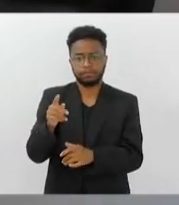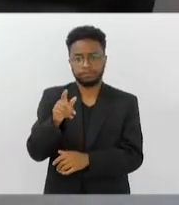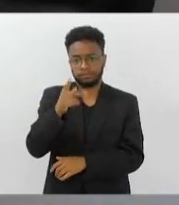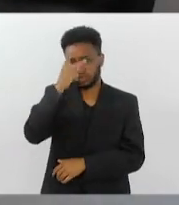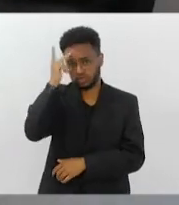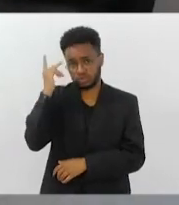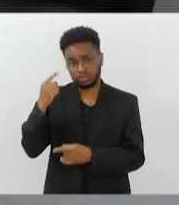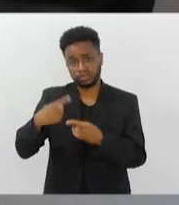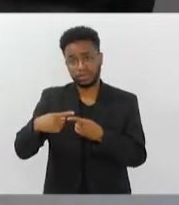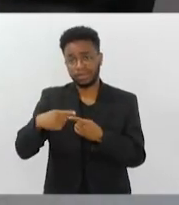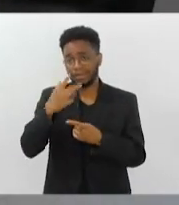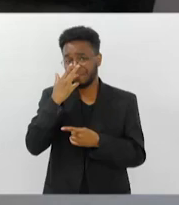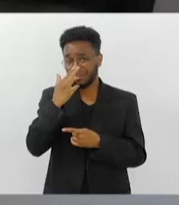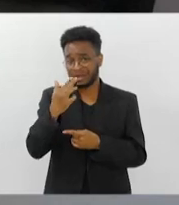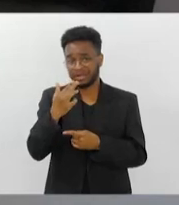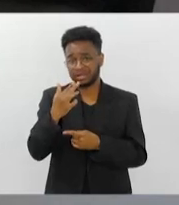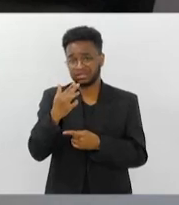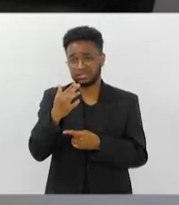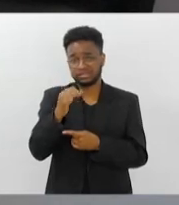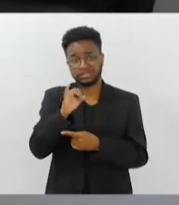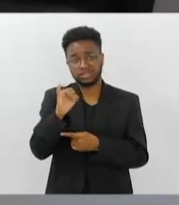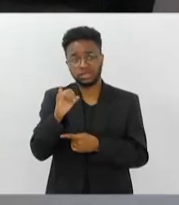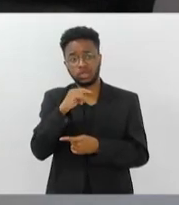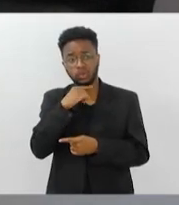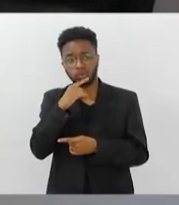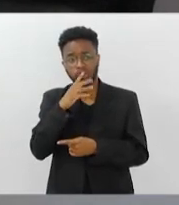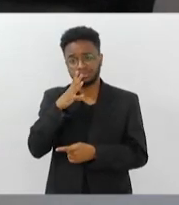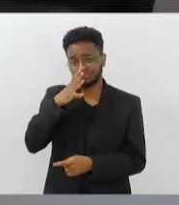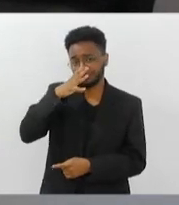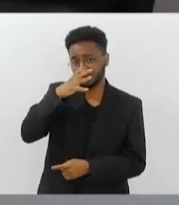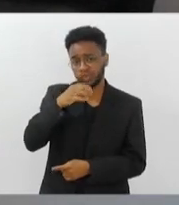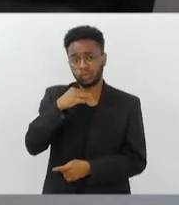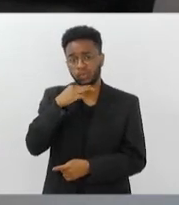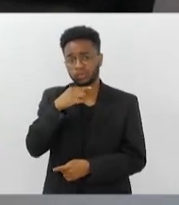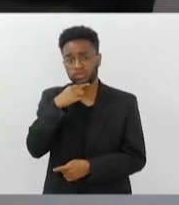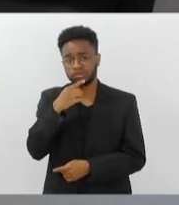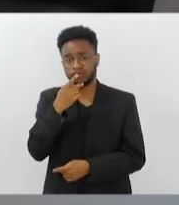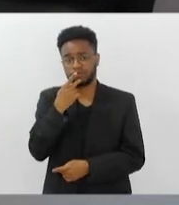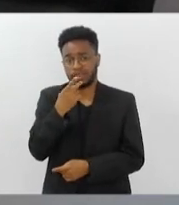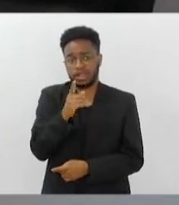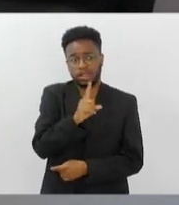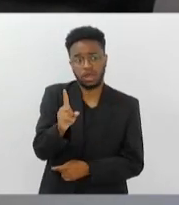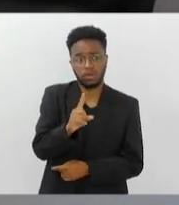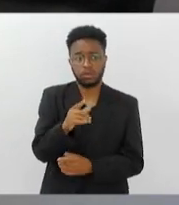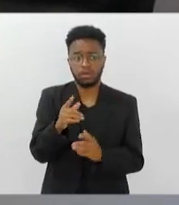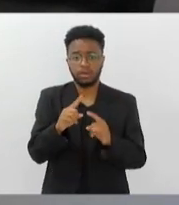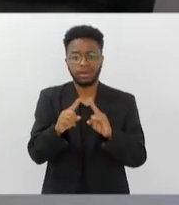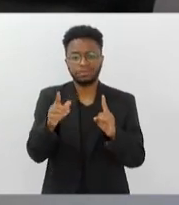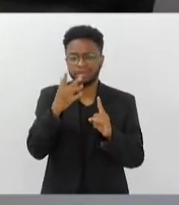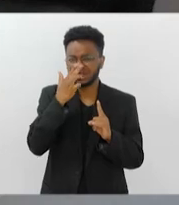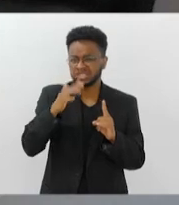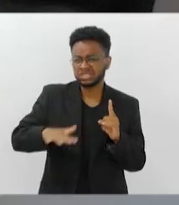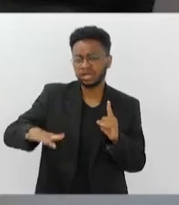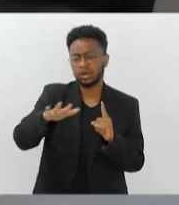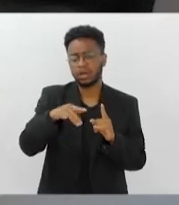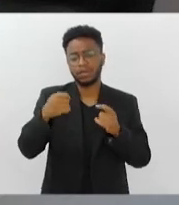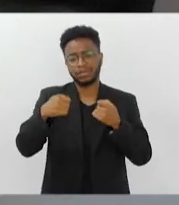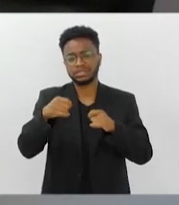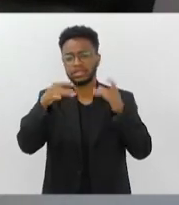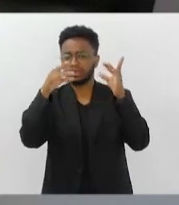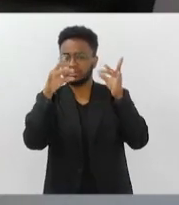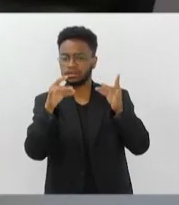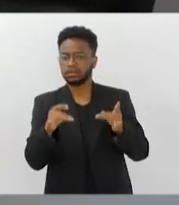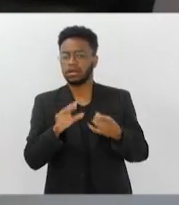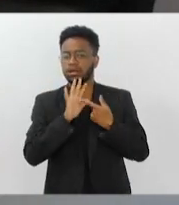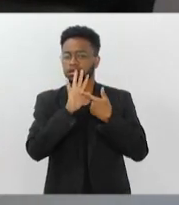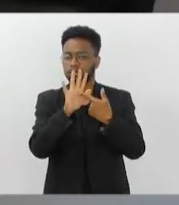que a definição que está aqui, não oferecer resistência, né, incapacidade, é muito genérico. Né? Eu acho que tinha que estabelecer mais